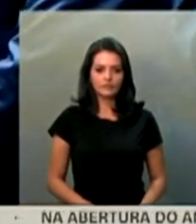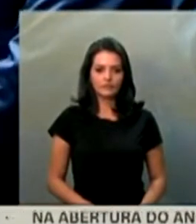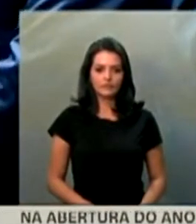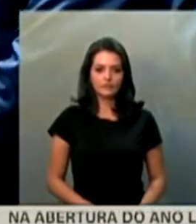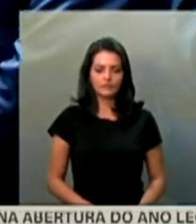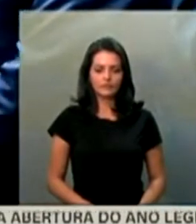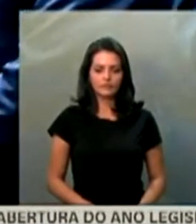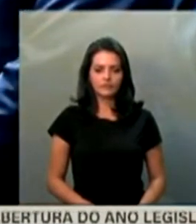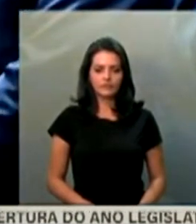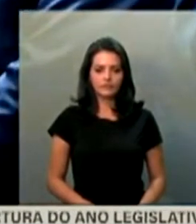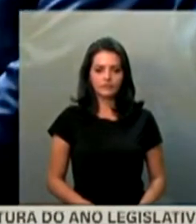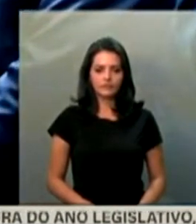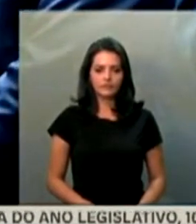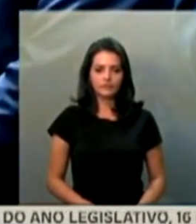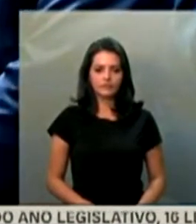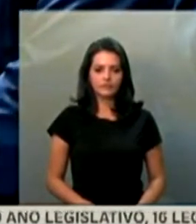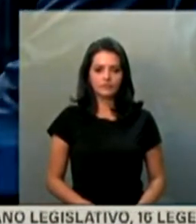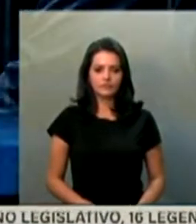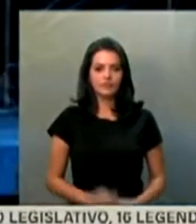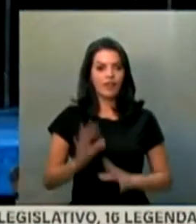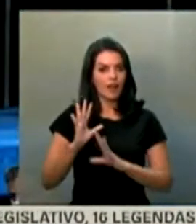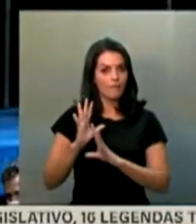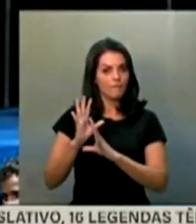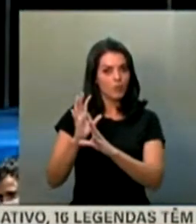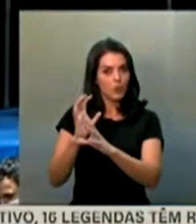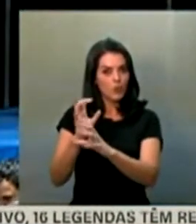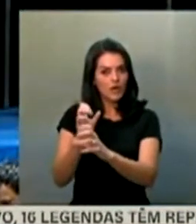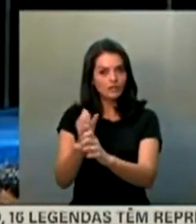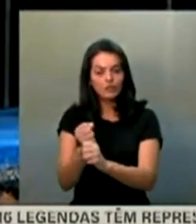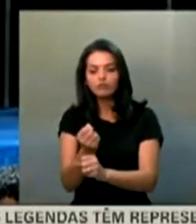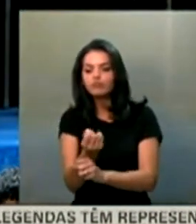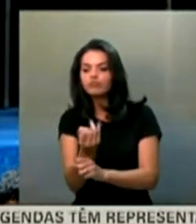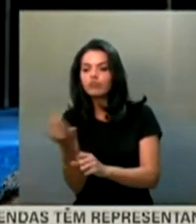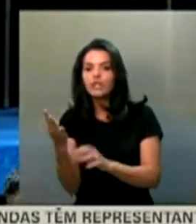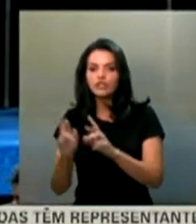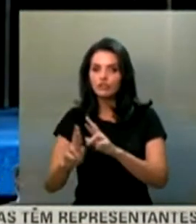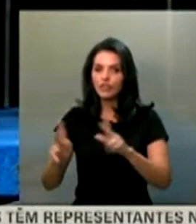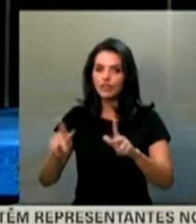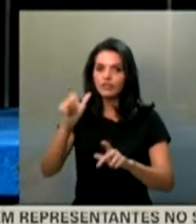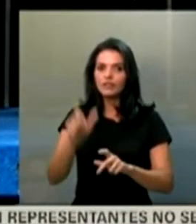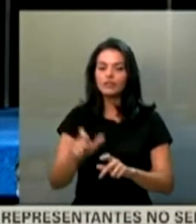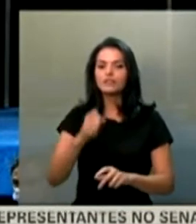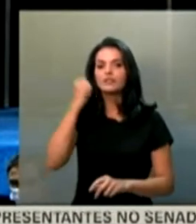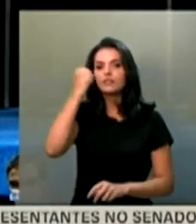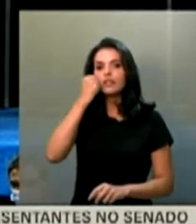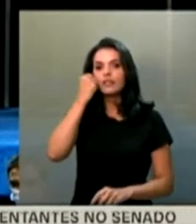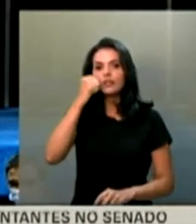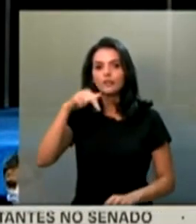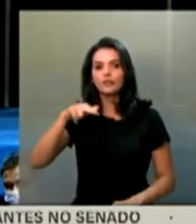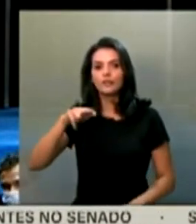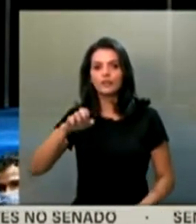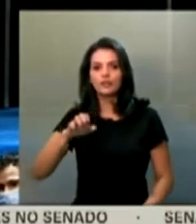Neste ano, a apuração está sendo de uma forma diferente. O senador Nelsinho Trade,